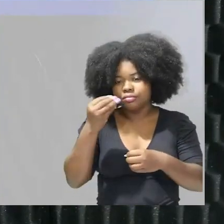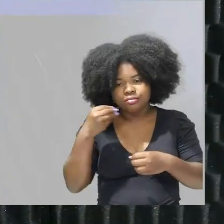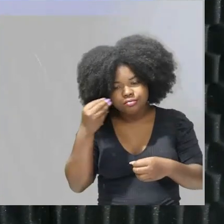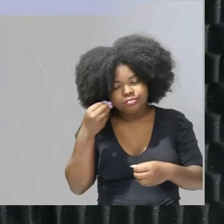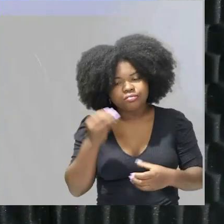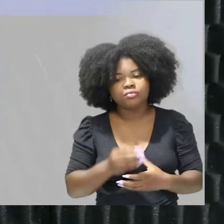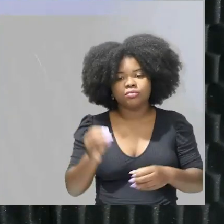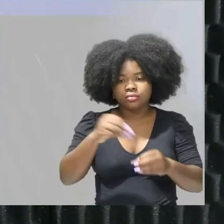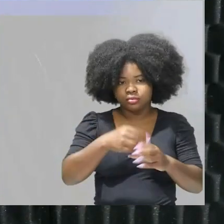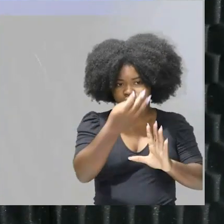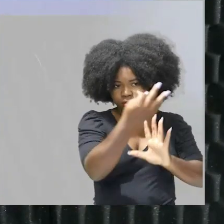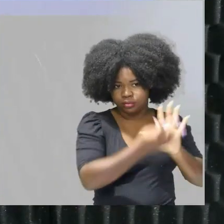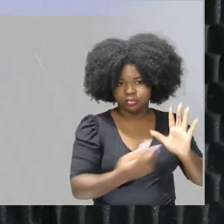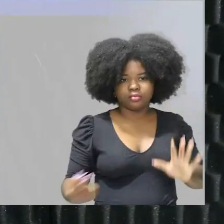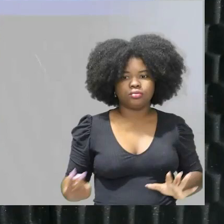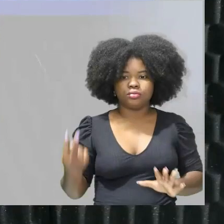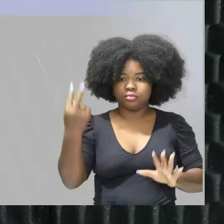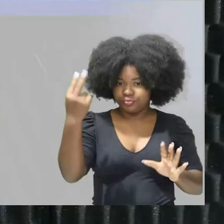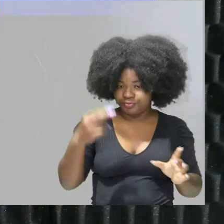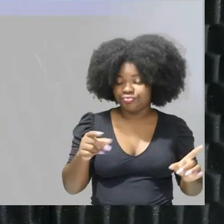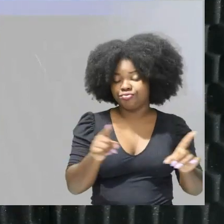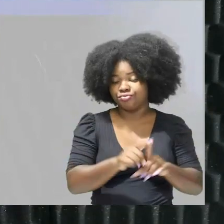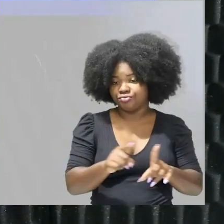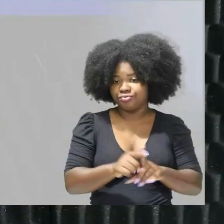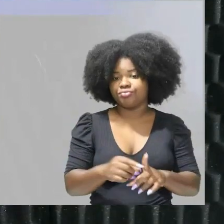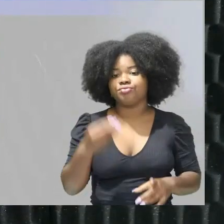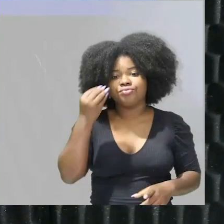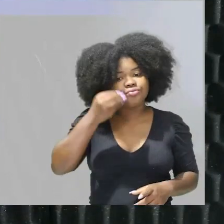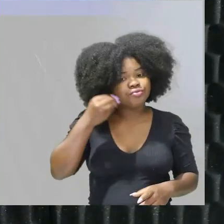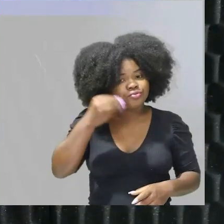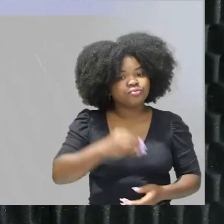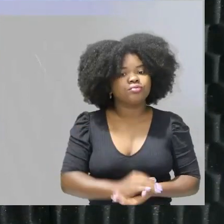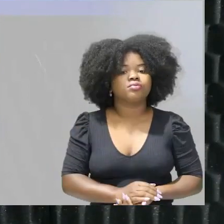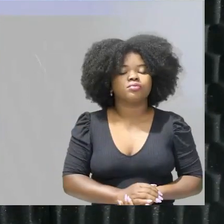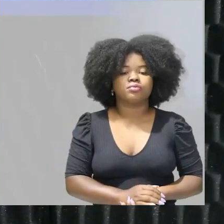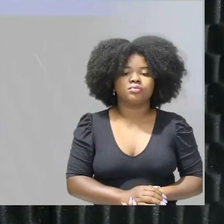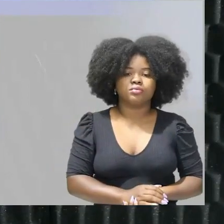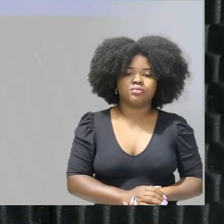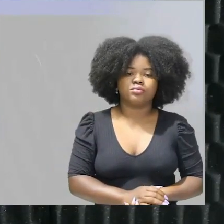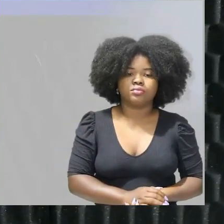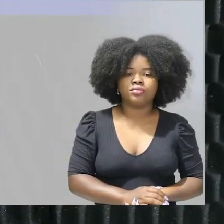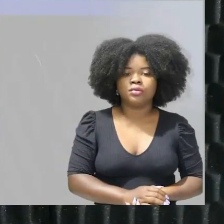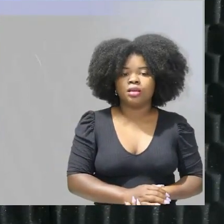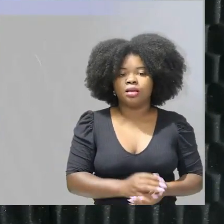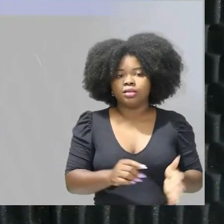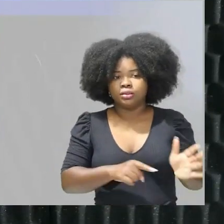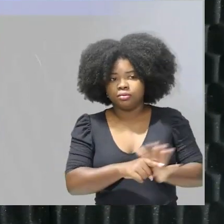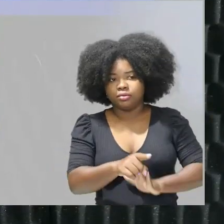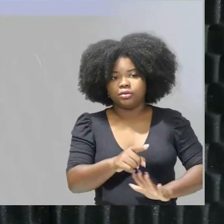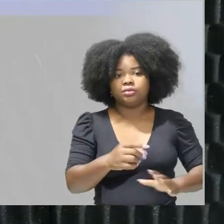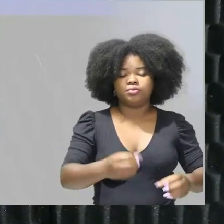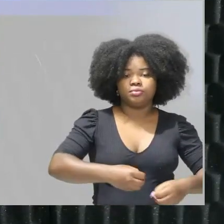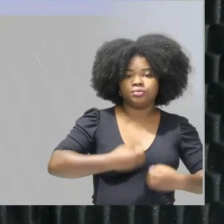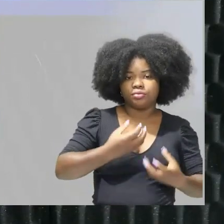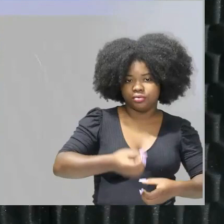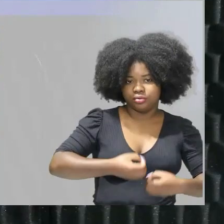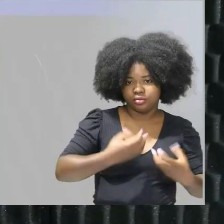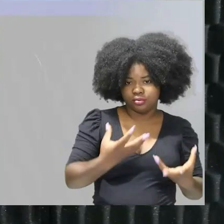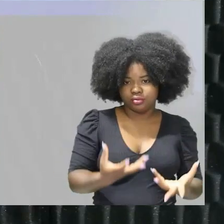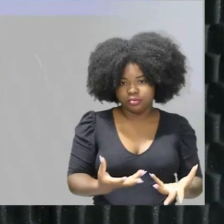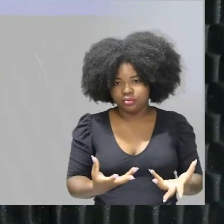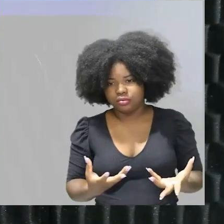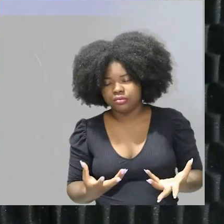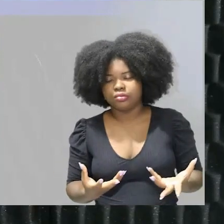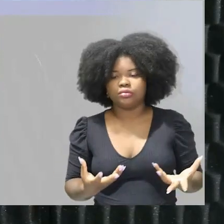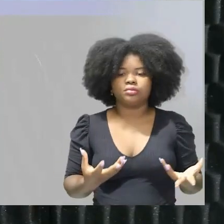texto ele está valorando justamente isso tá as questões produzidas a partir dos Sentidos e